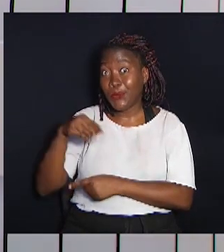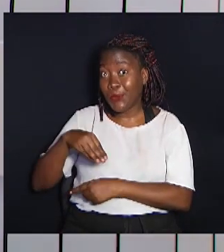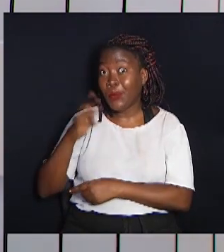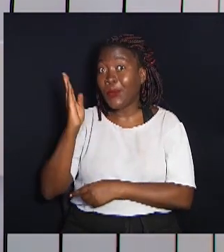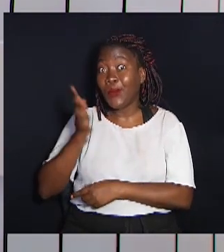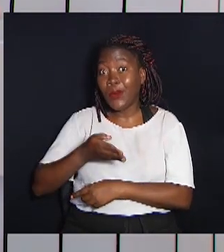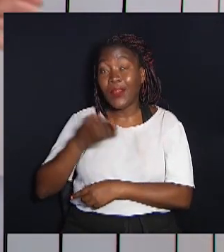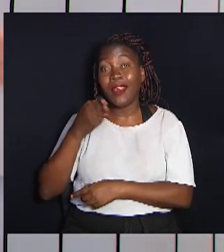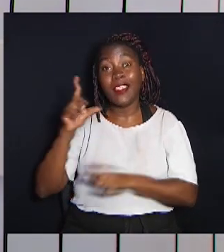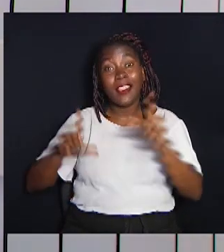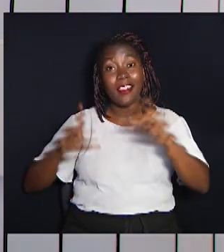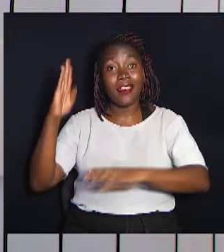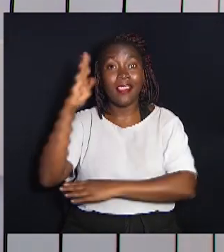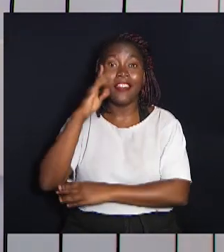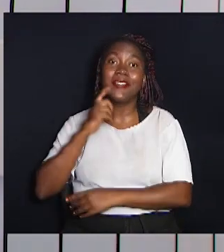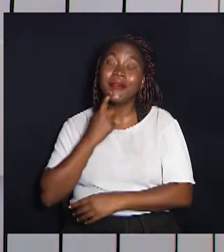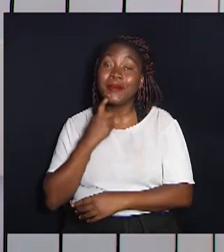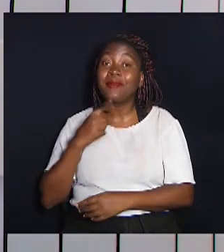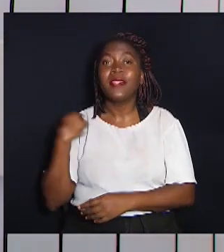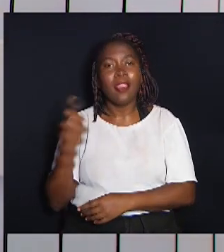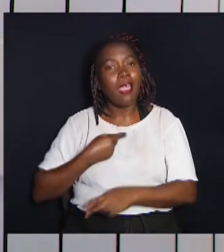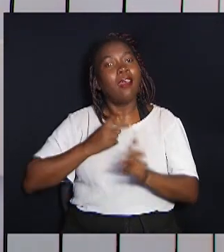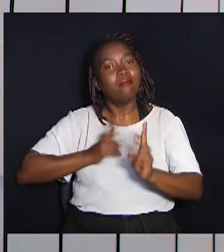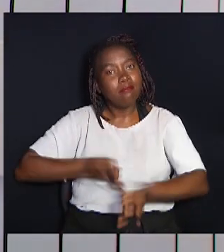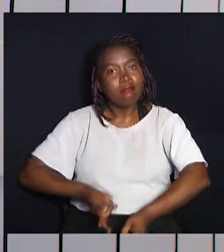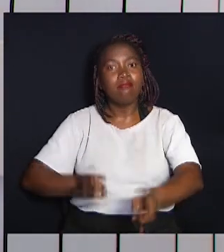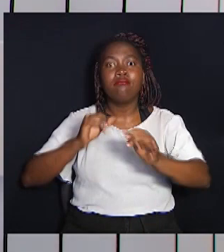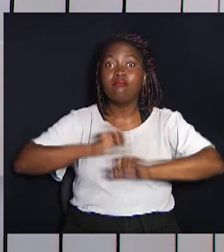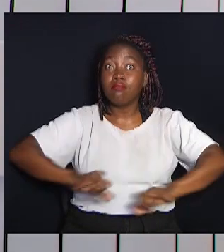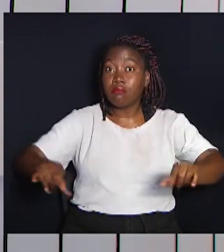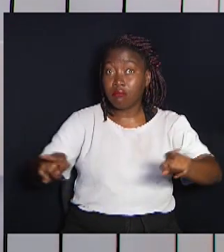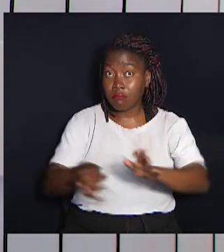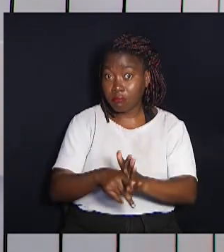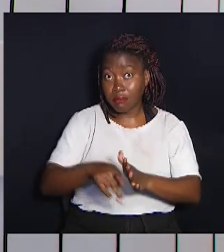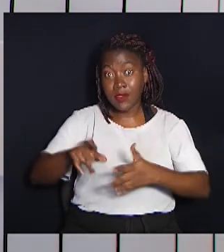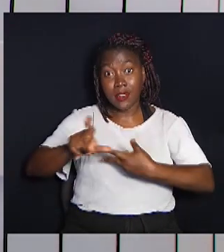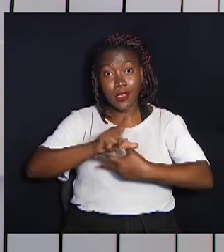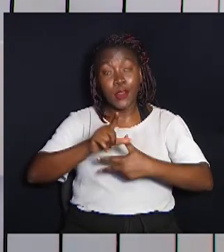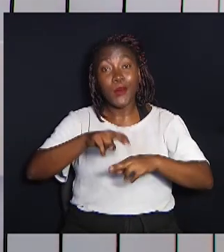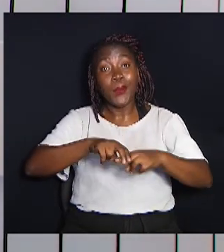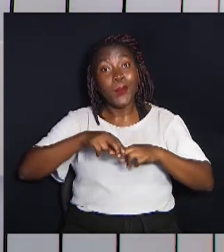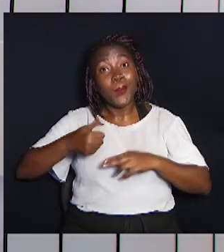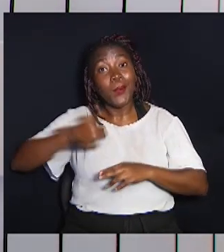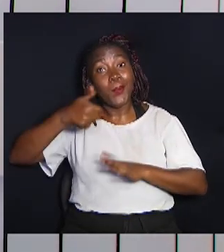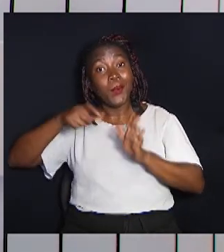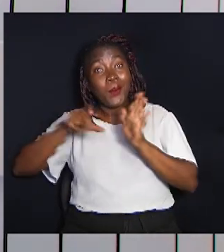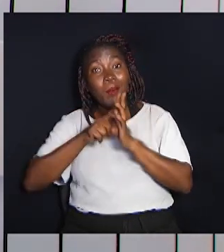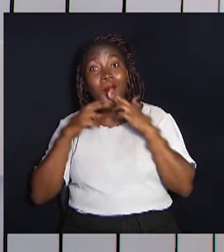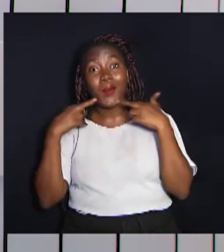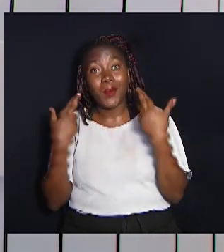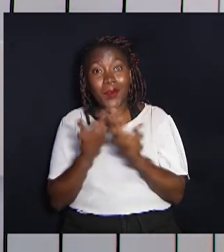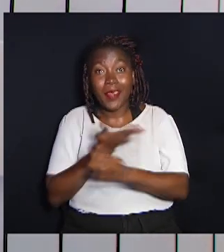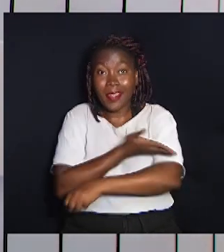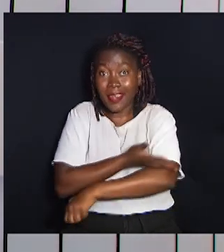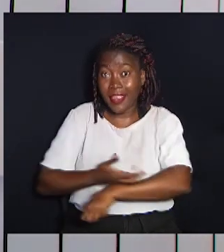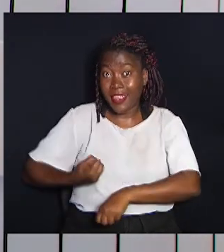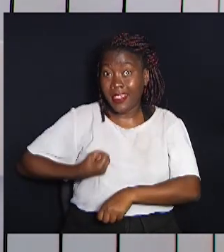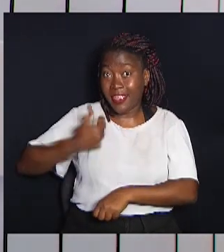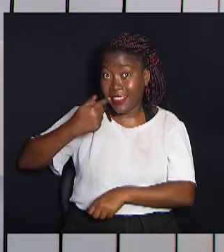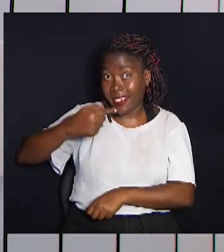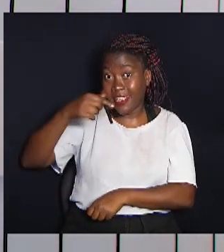youtube.com/TV Câmara Campinas. A gente segue aqui com as notícias do Legislativo, porque a primeira parte da reunião ordinária de número